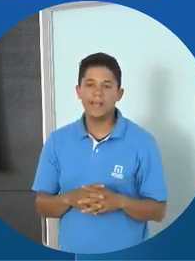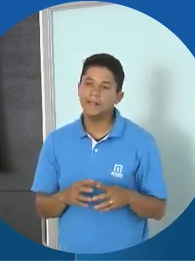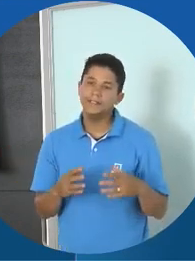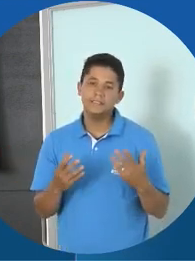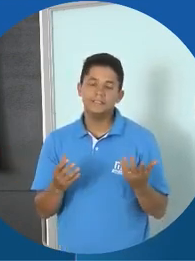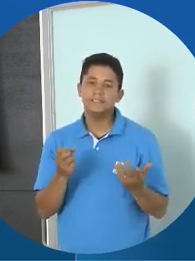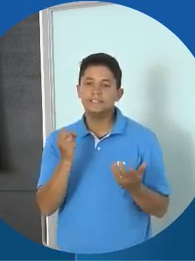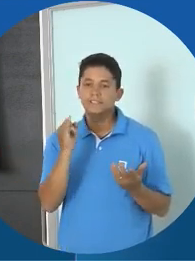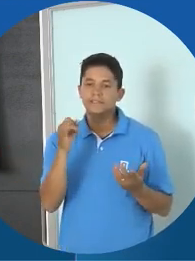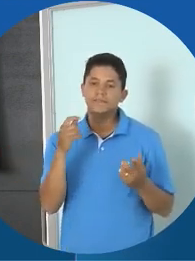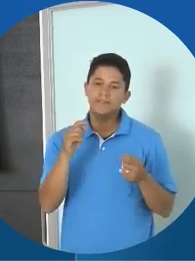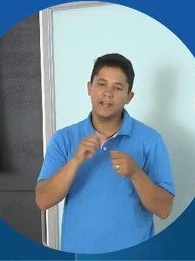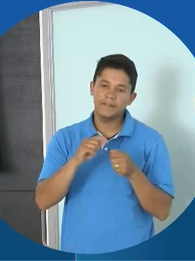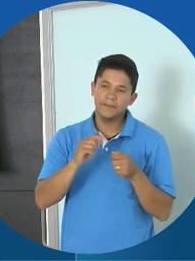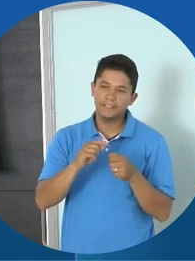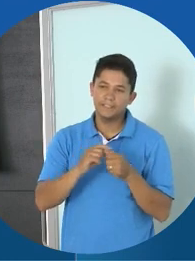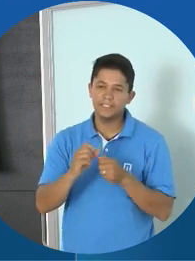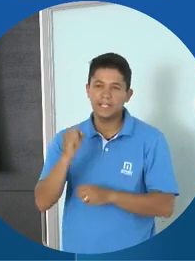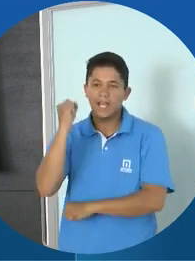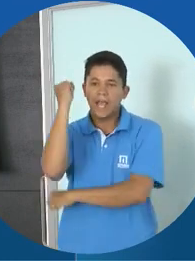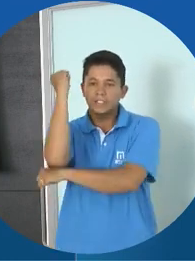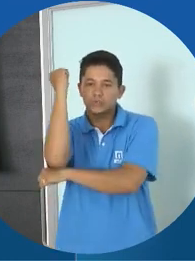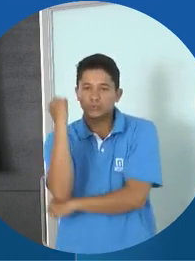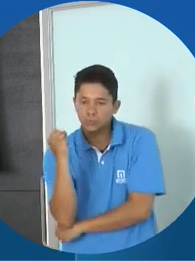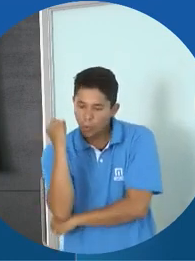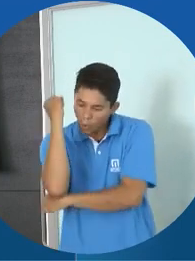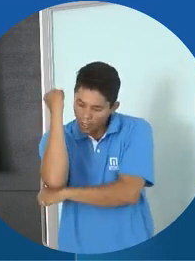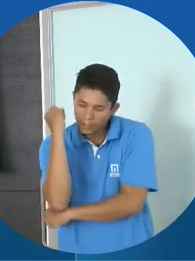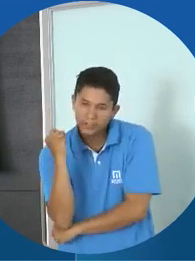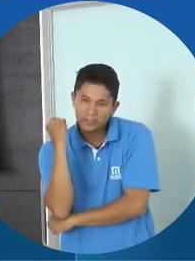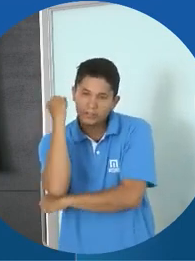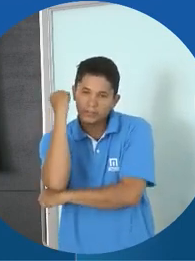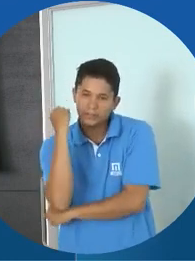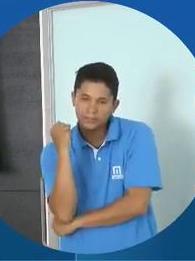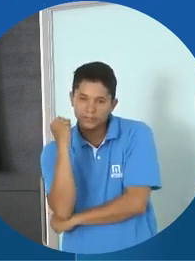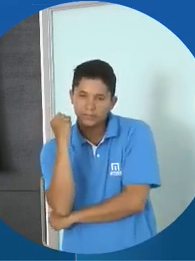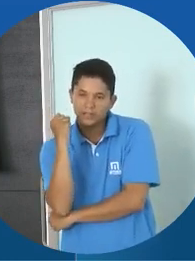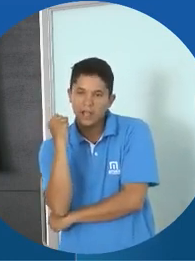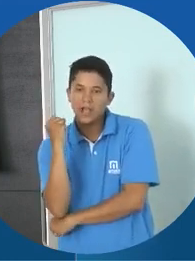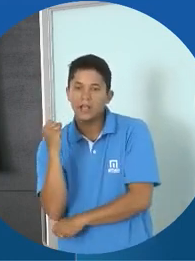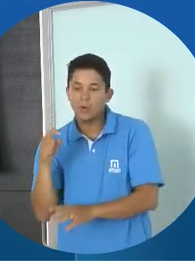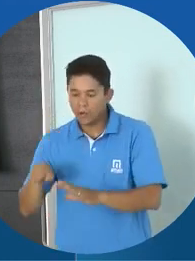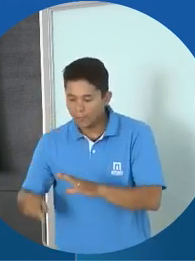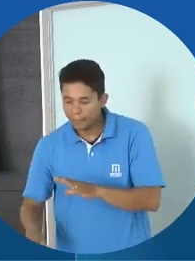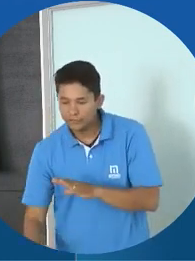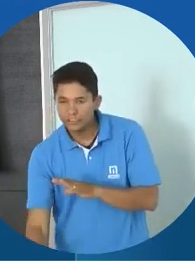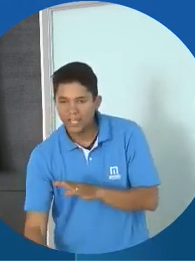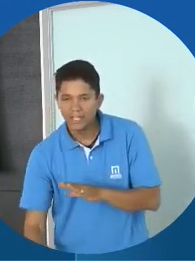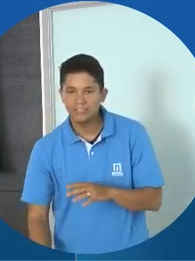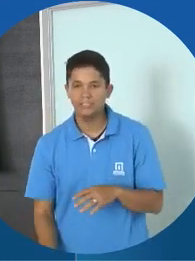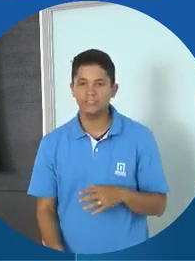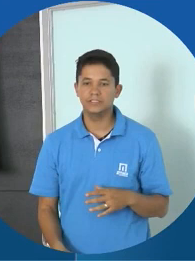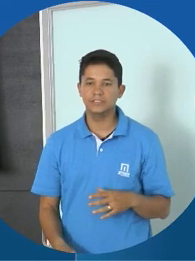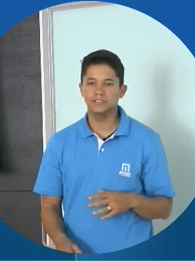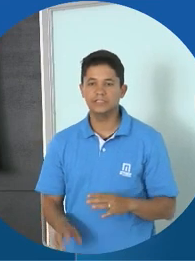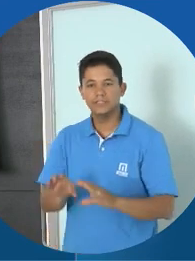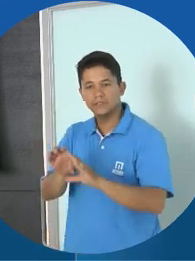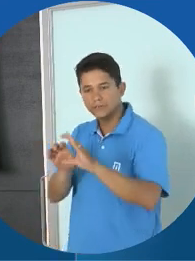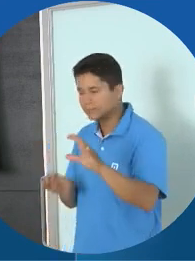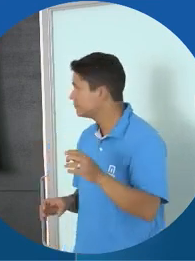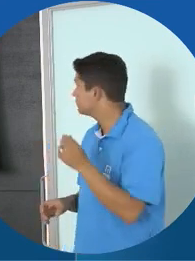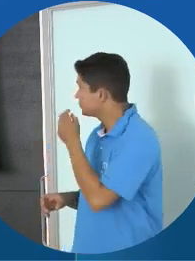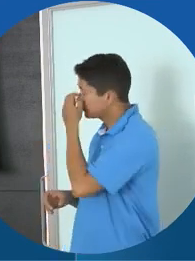Os portos também, a gente já tem encontrado situações onde as estacas pranchas